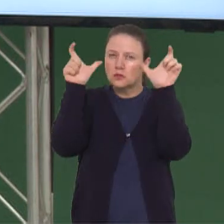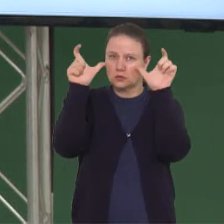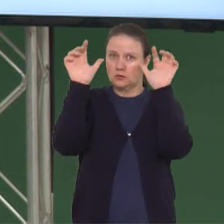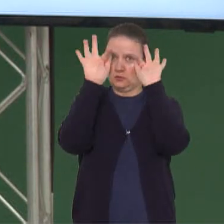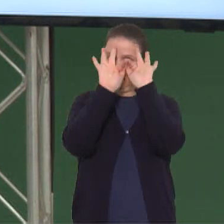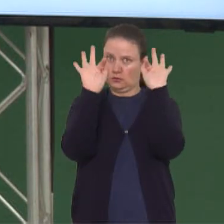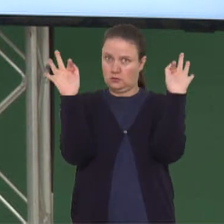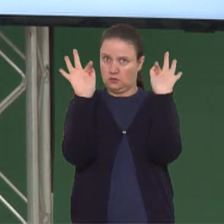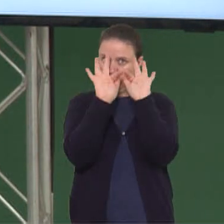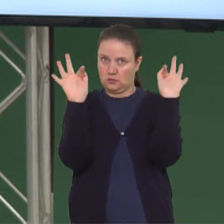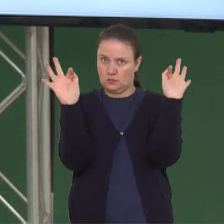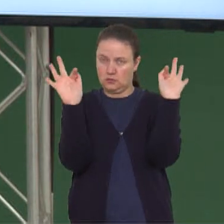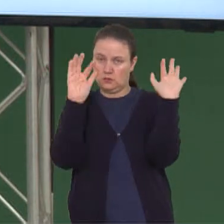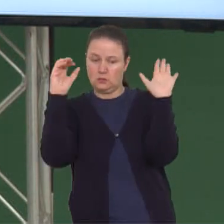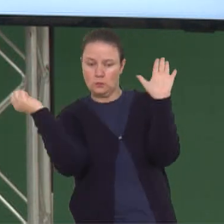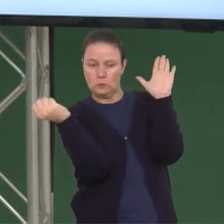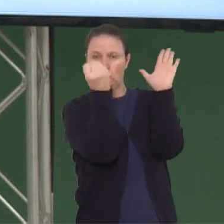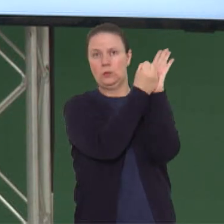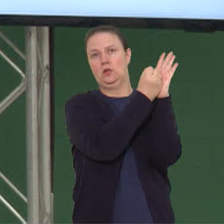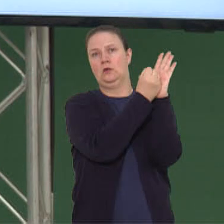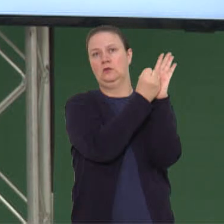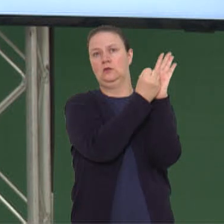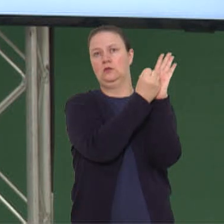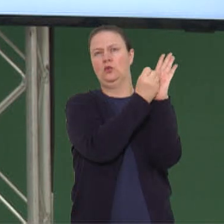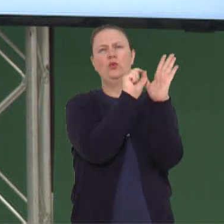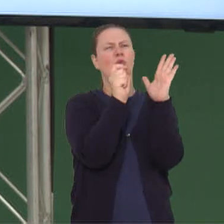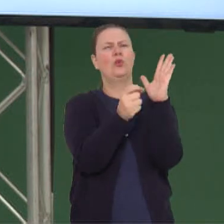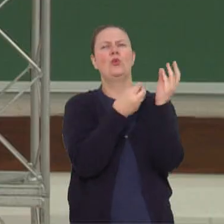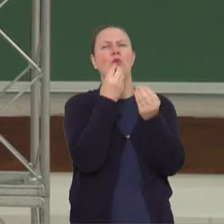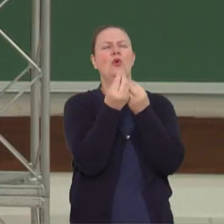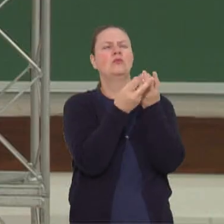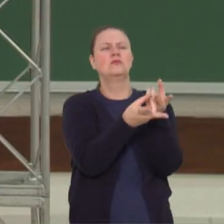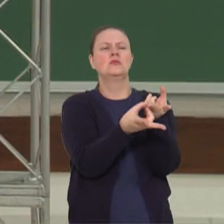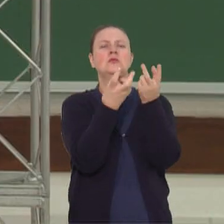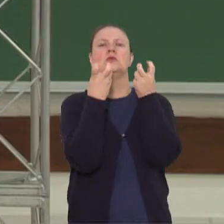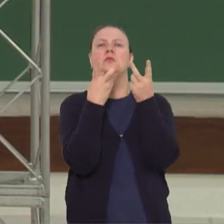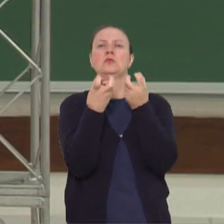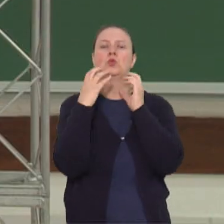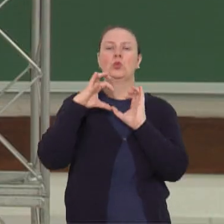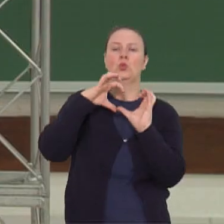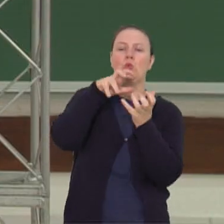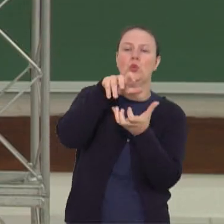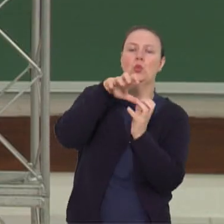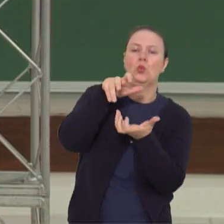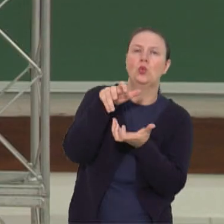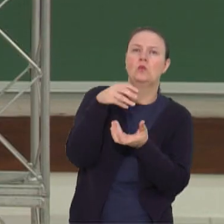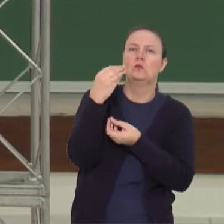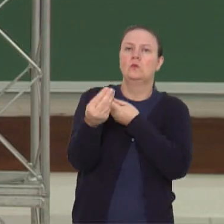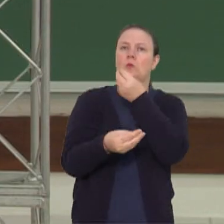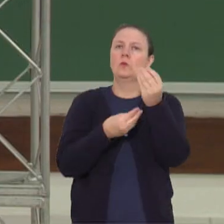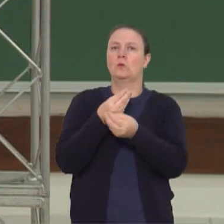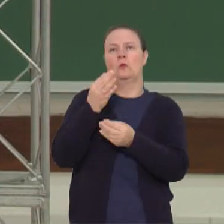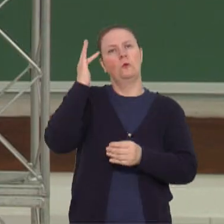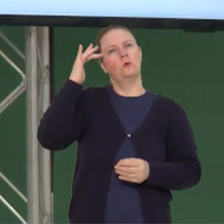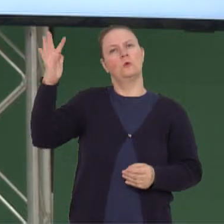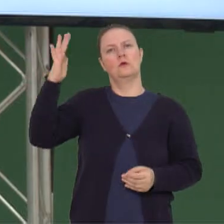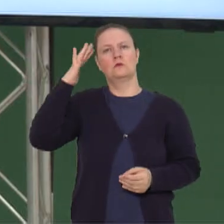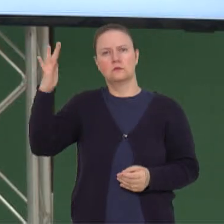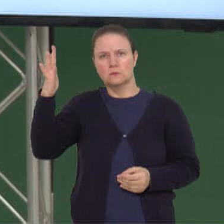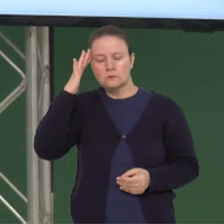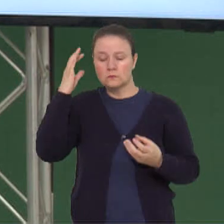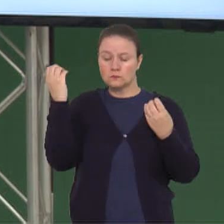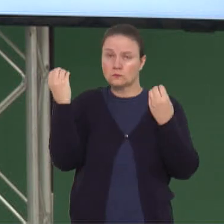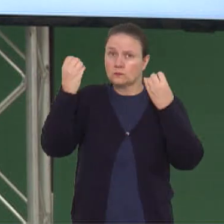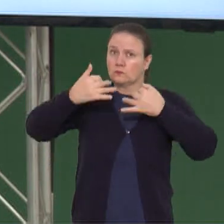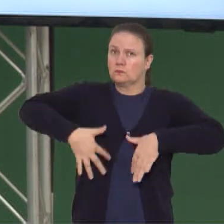do Heráclito, que marca muito o que ele entende sobre o mundo, como que a filosofia dele pretende explicar